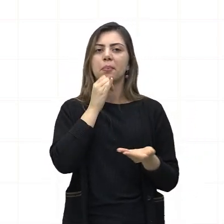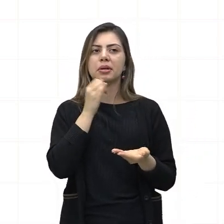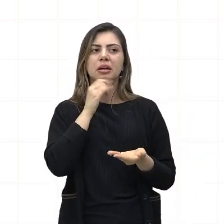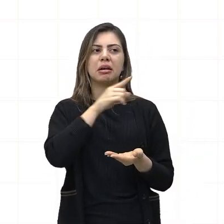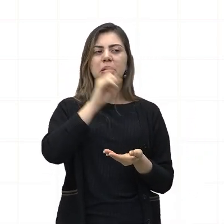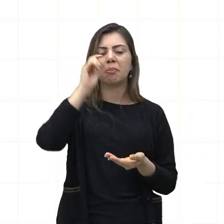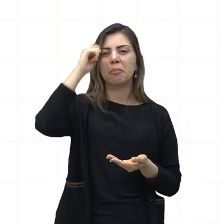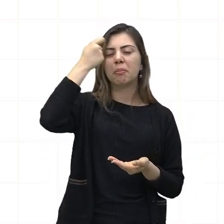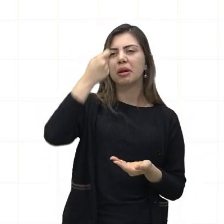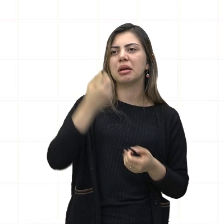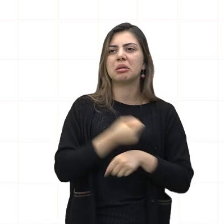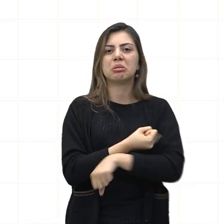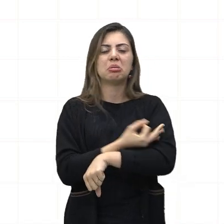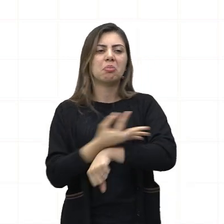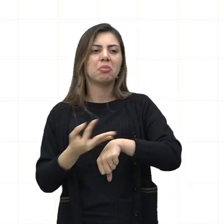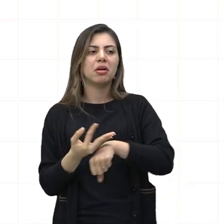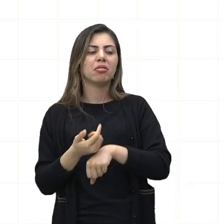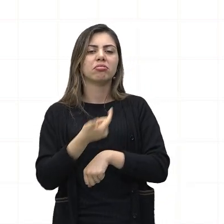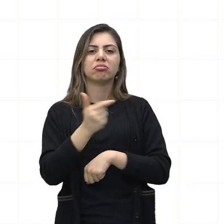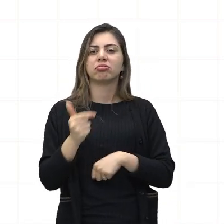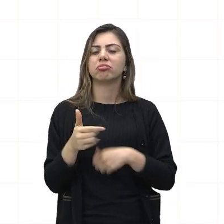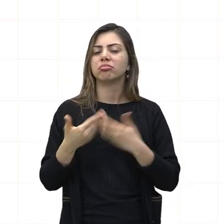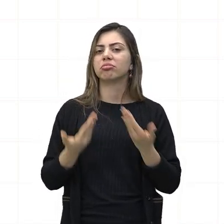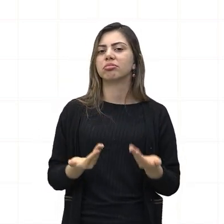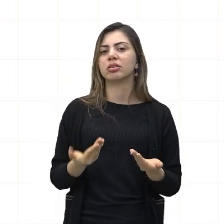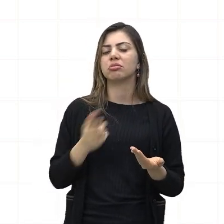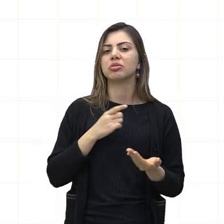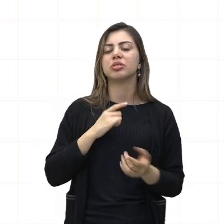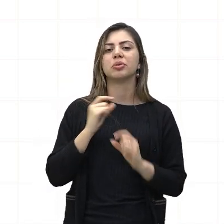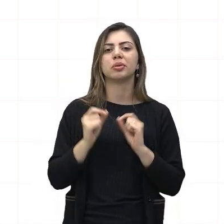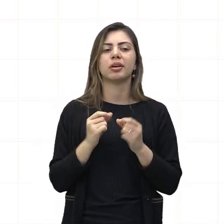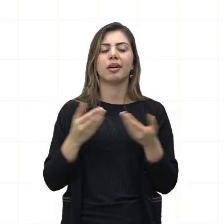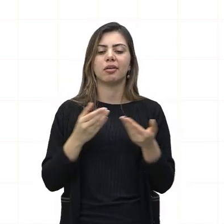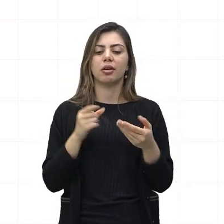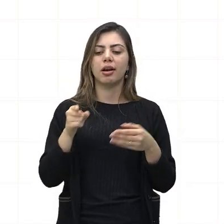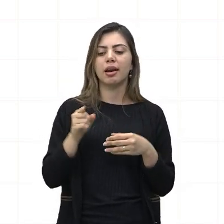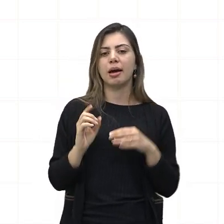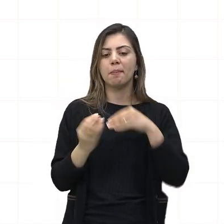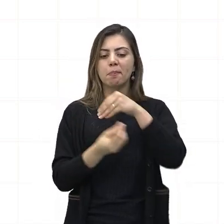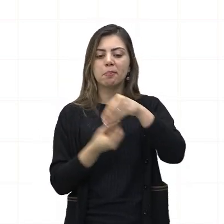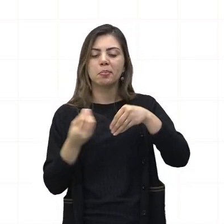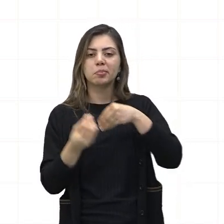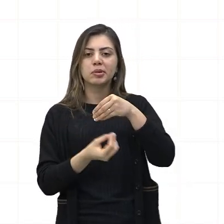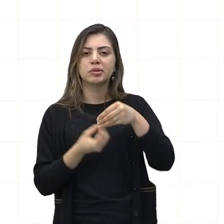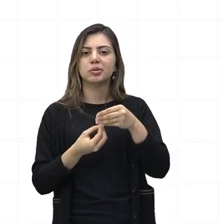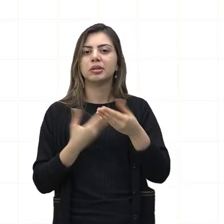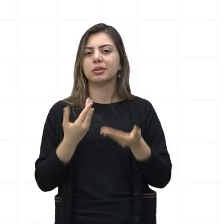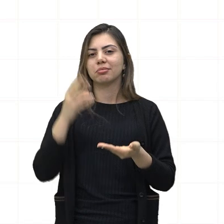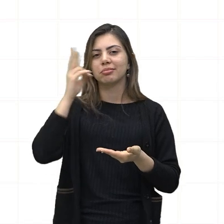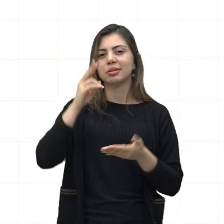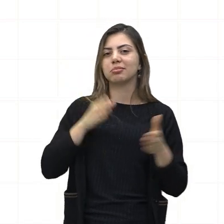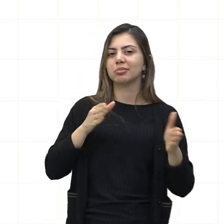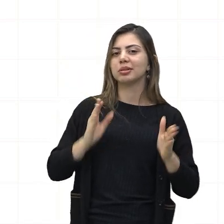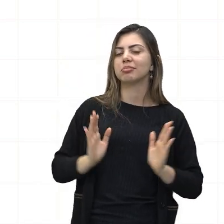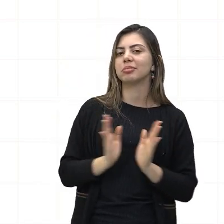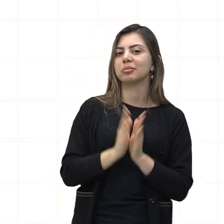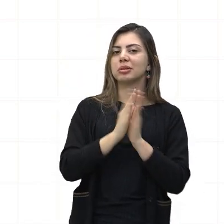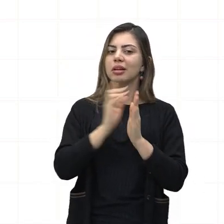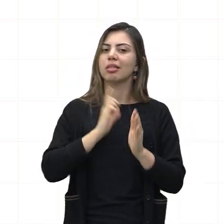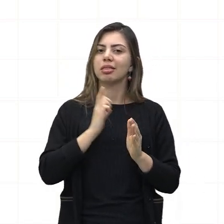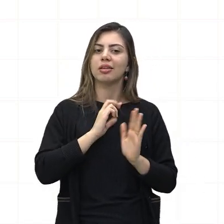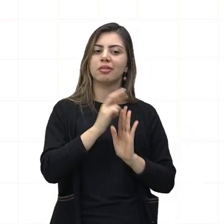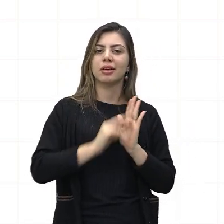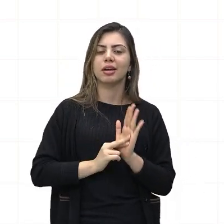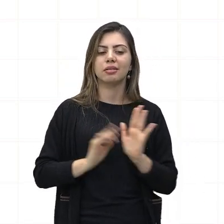negro, ele não era branco. Então, em muitos casos onde havia o processo de miscigenação, como o Marquês de Pombal incentivou que